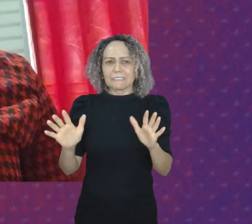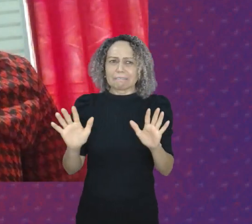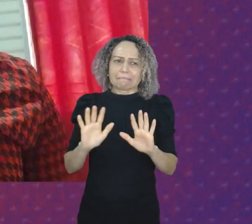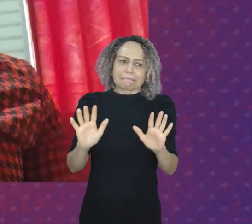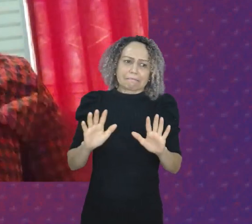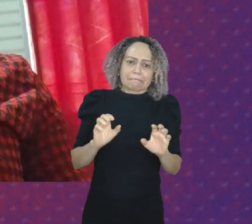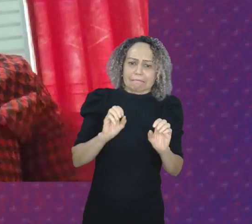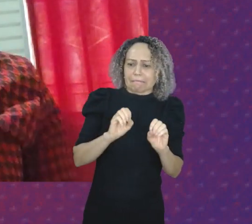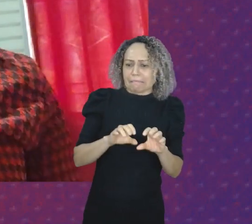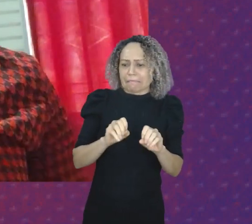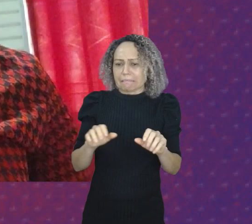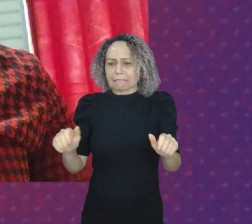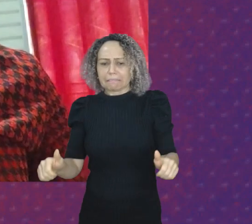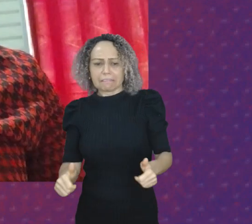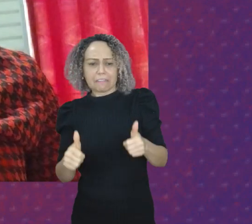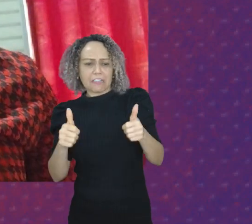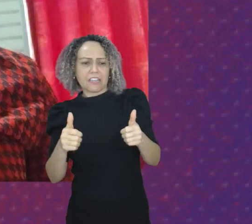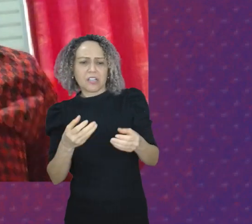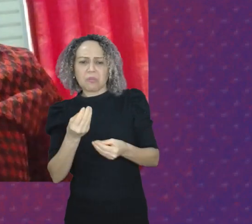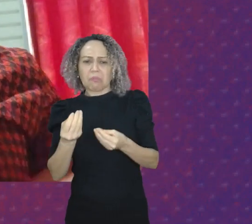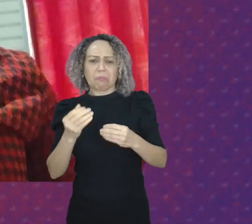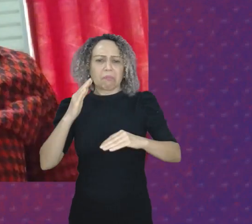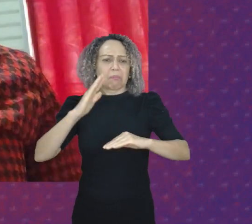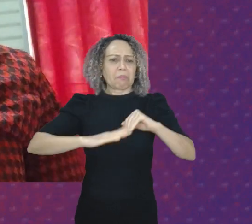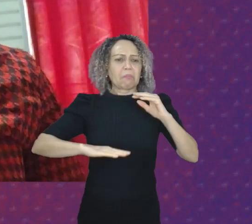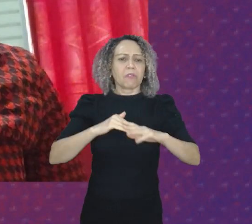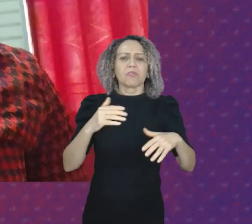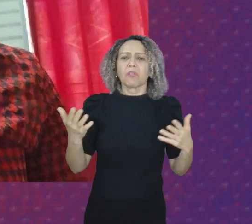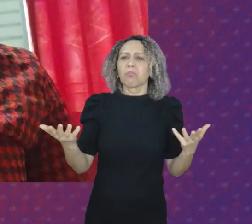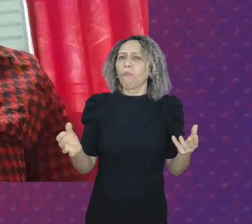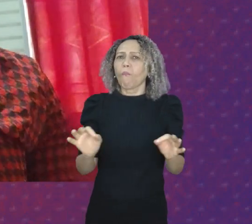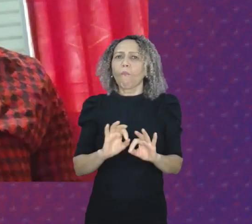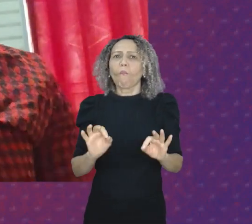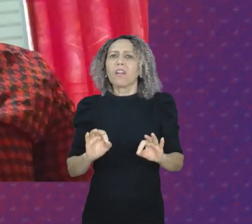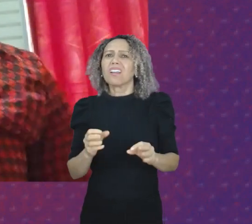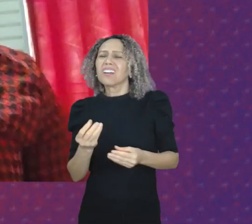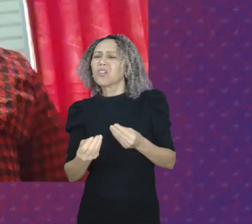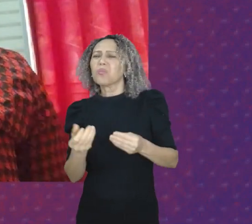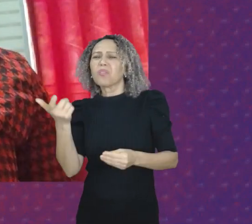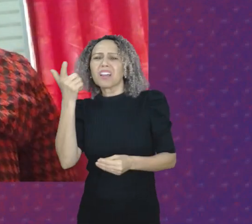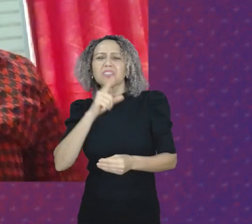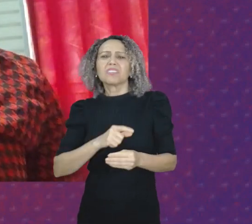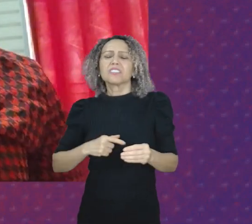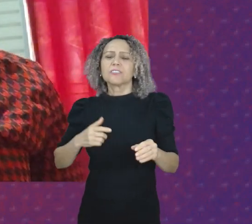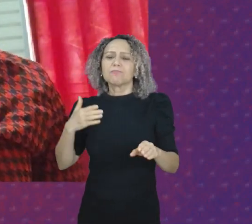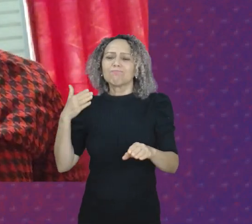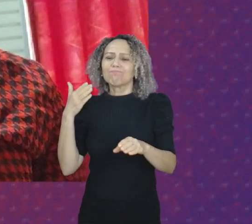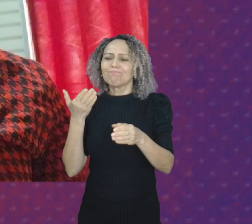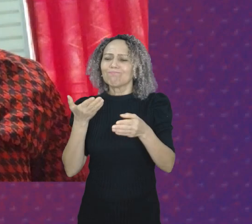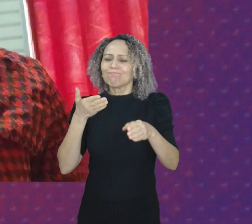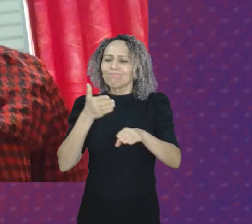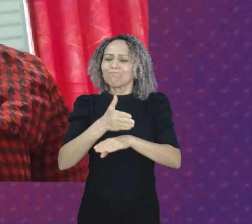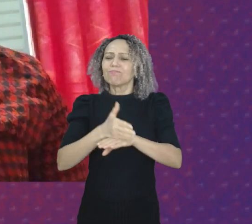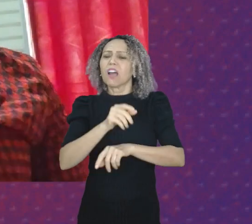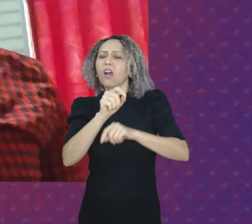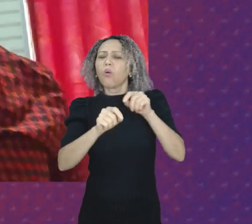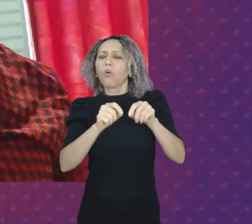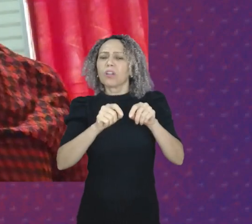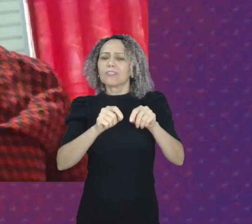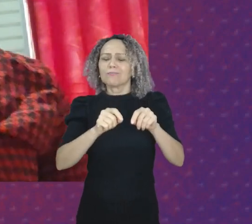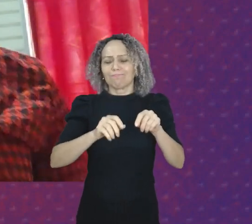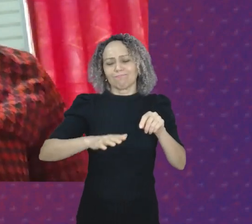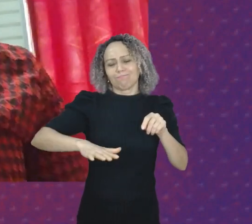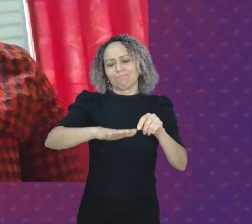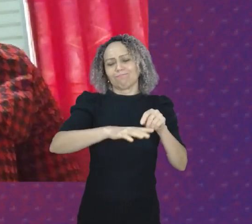de qualidade, se eu não tenho uma qualificação profissional, eu não vou conseguir estar entrando no mercado de trabalho. E é